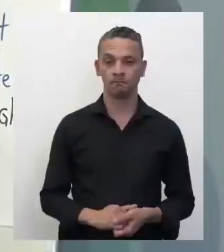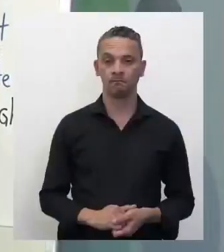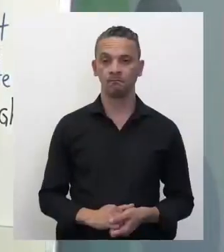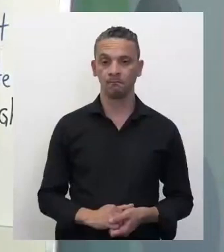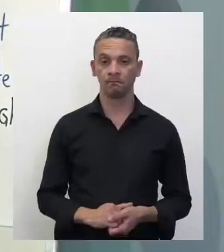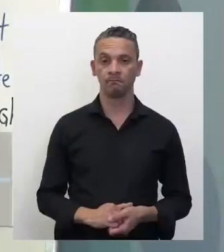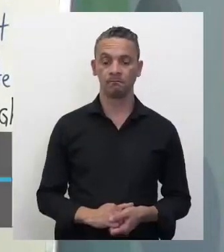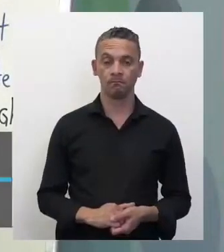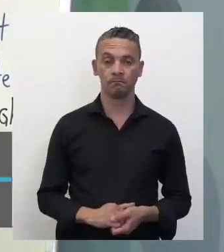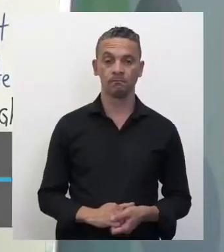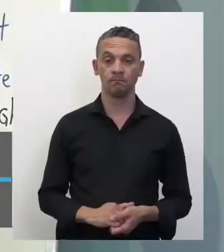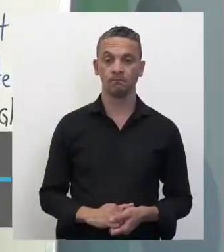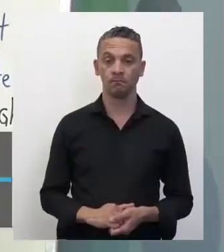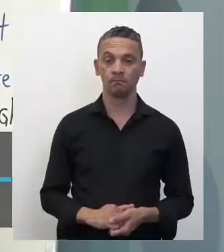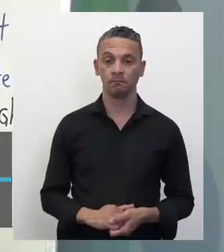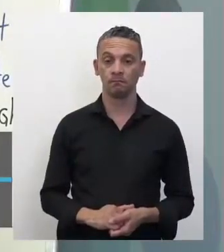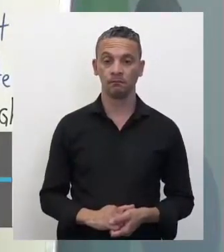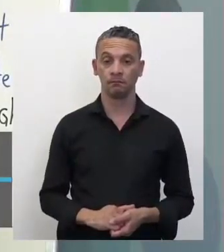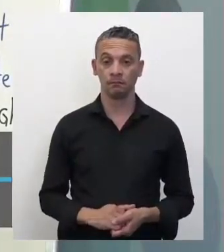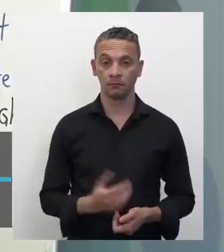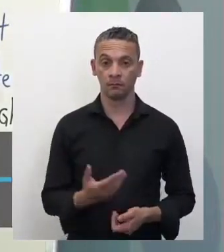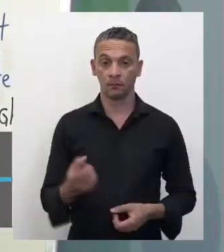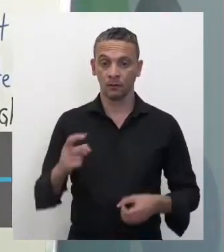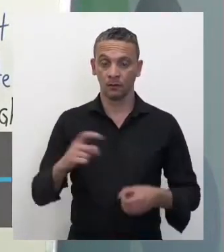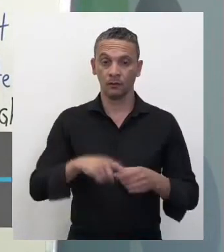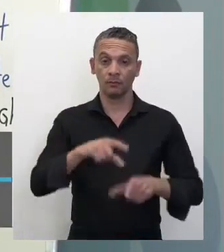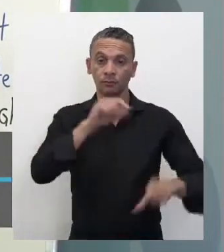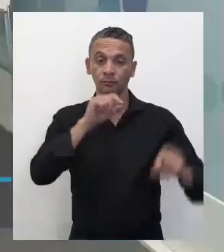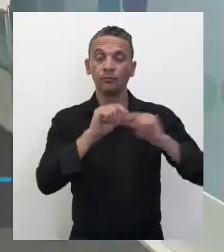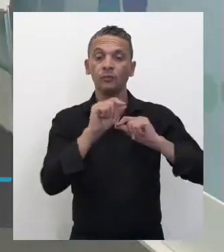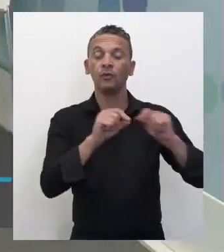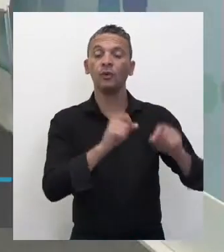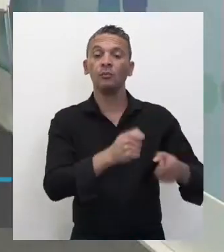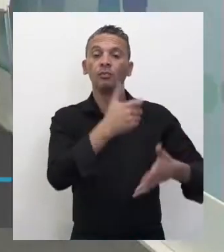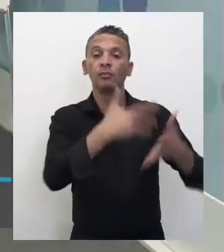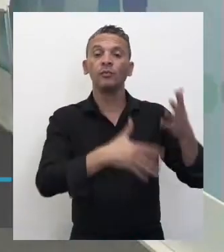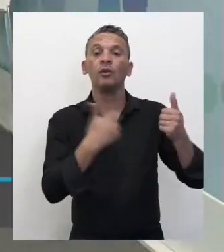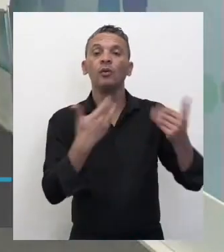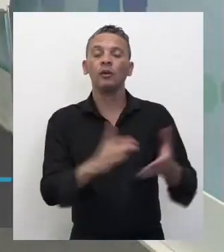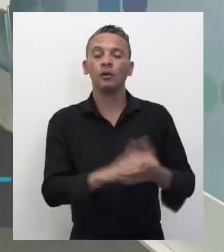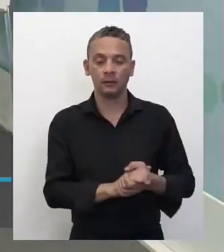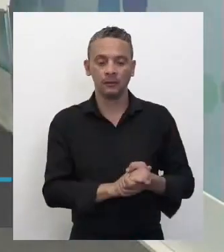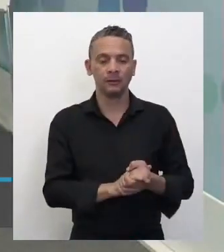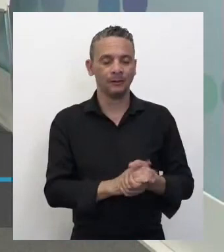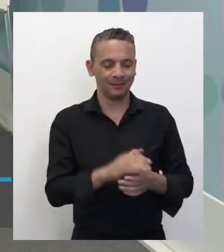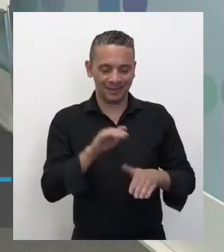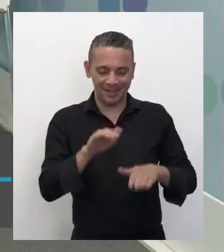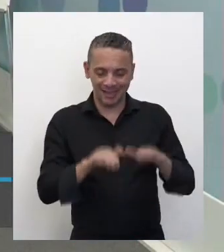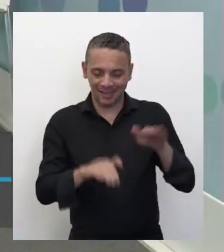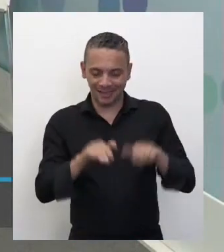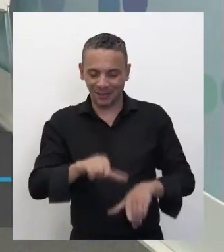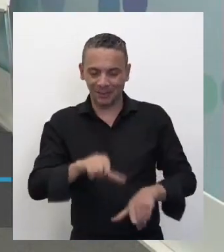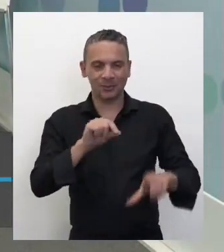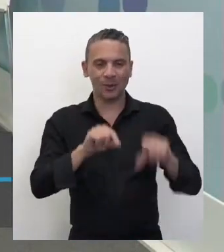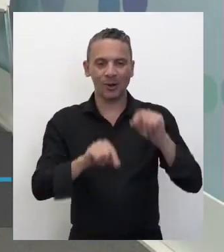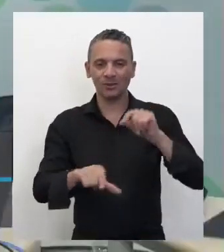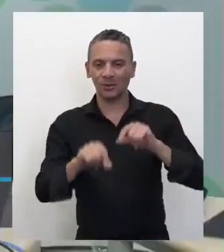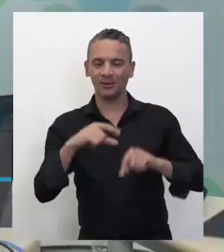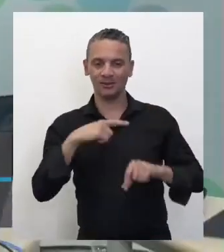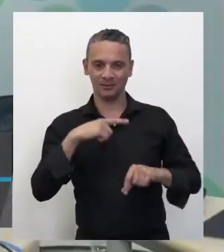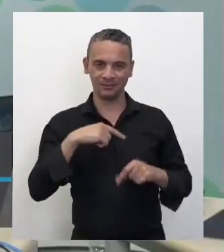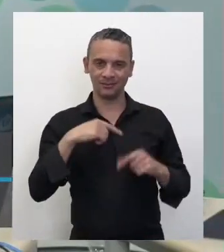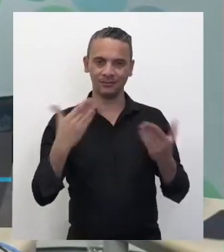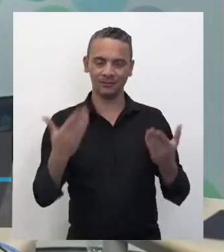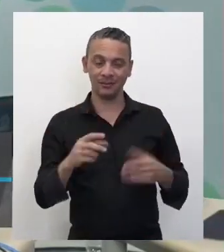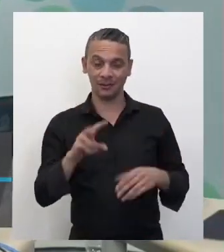Ok, we are back. Did they choose? Eles escolheram, Ed? Olha, João, tá bem equilibrado aqui. Ok. Mas o